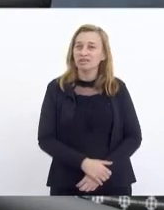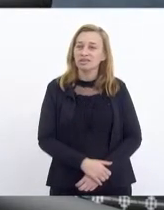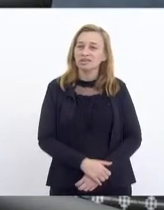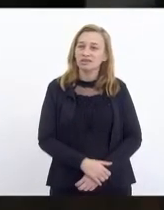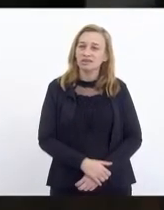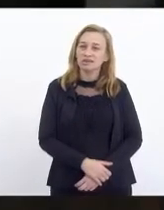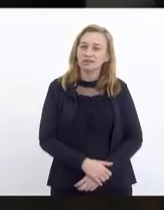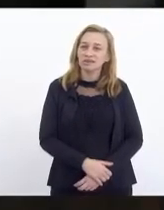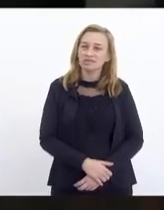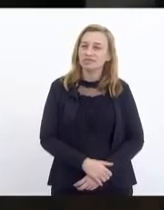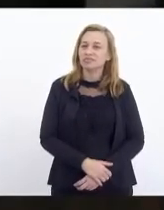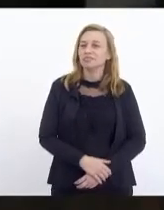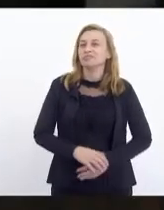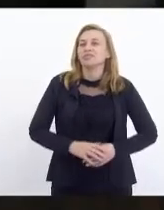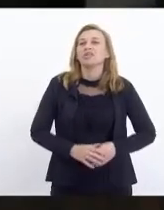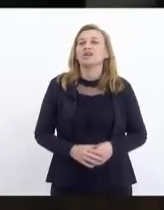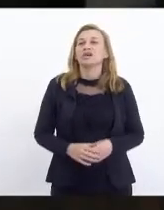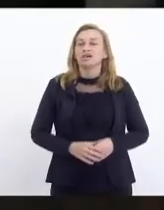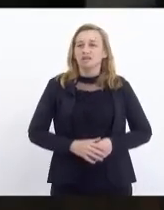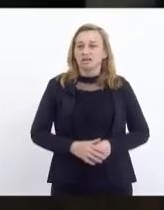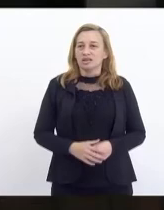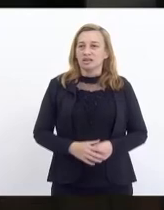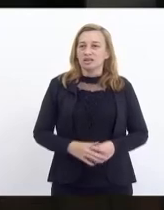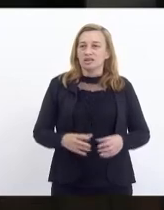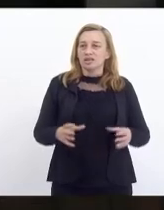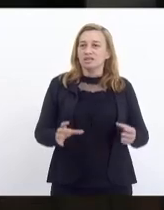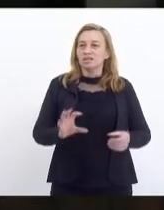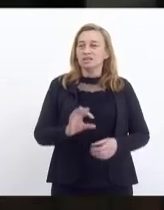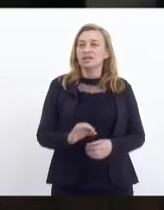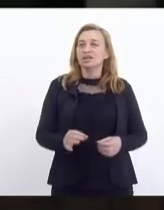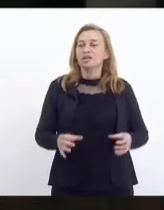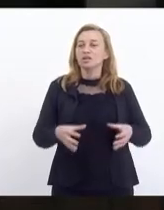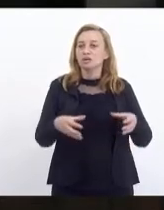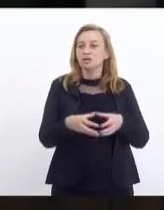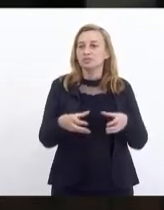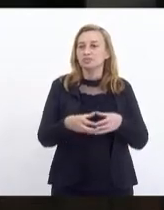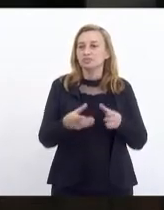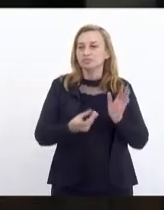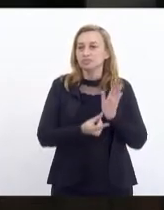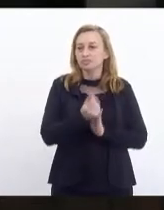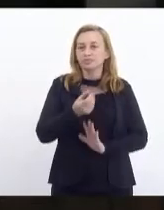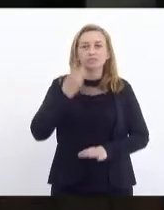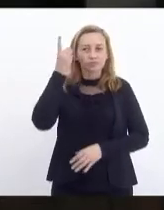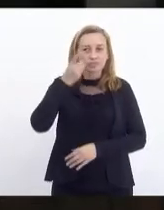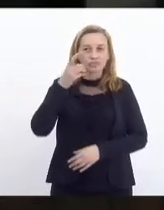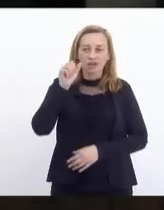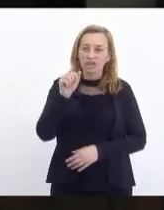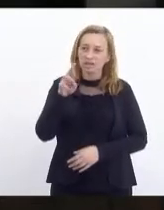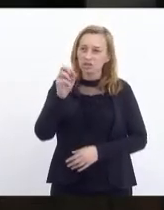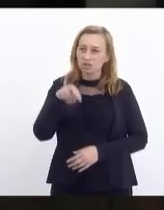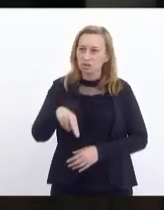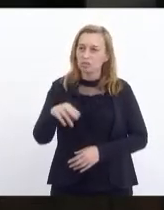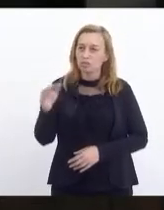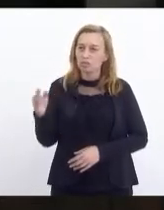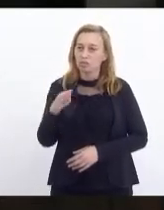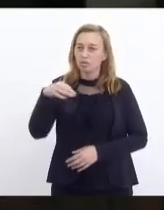Favorável, Coronel Salema, pela Comissão de Segurança Pública. Pela Comissão de Orçamento, deputado Anderson Moraes.